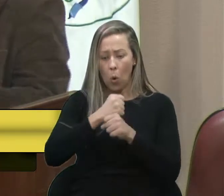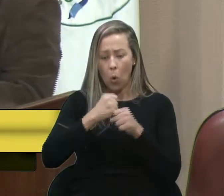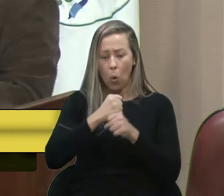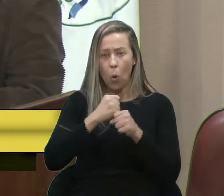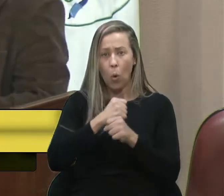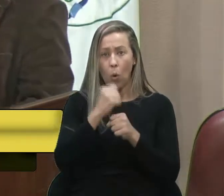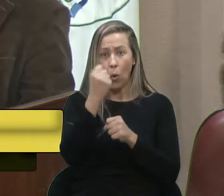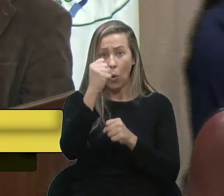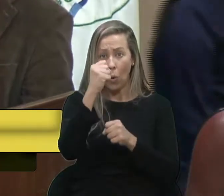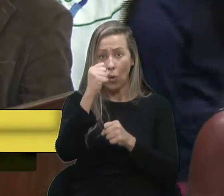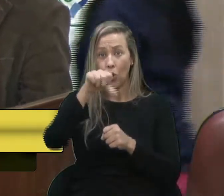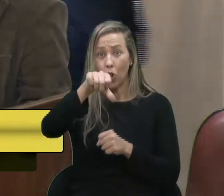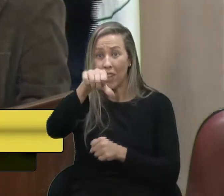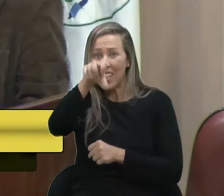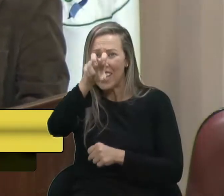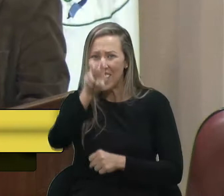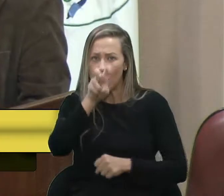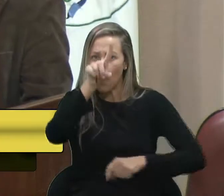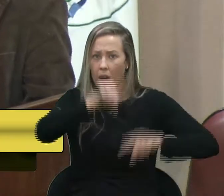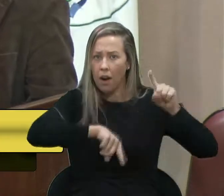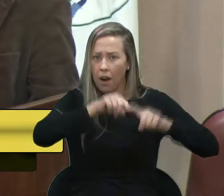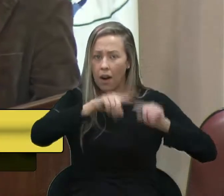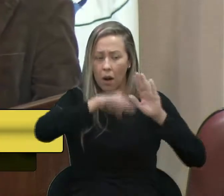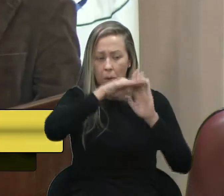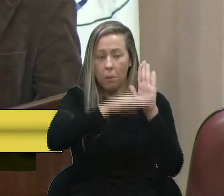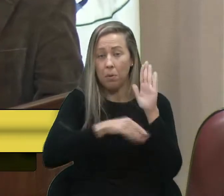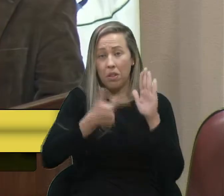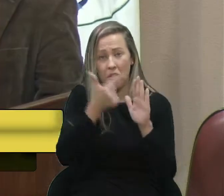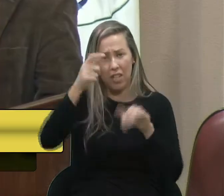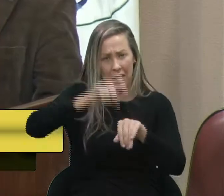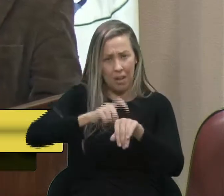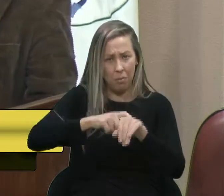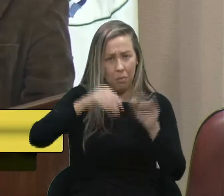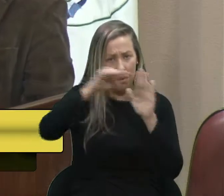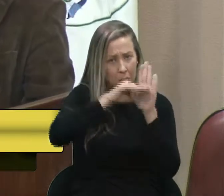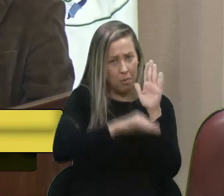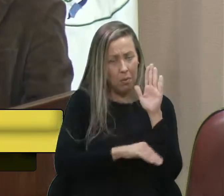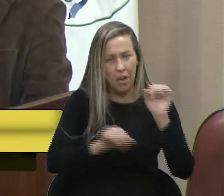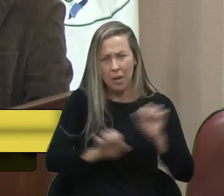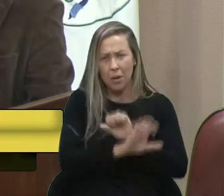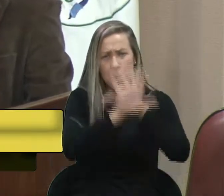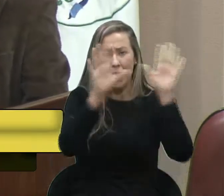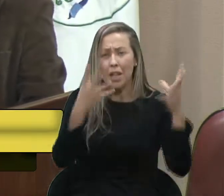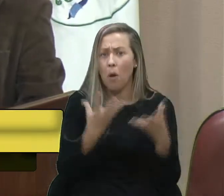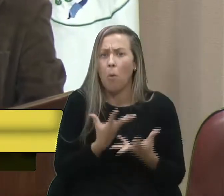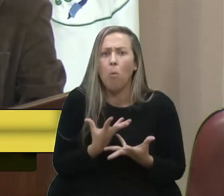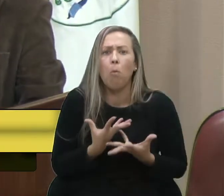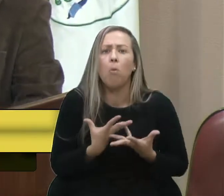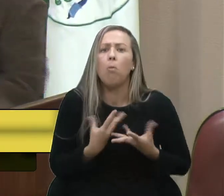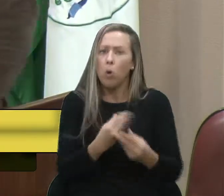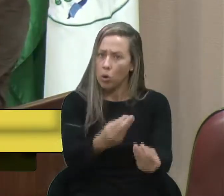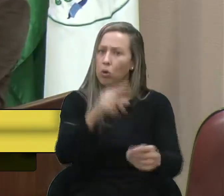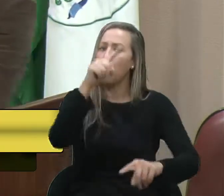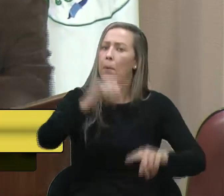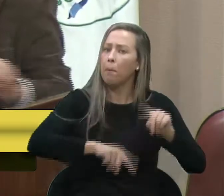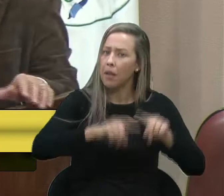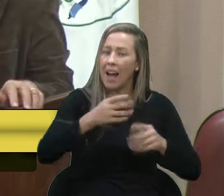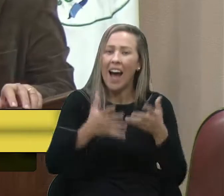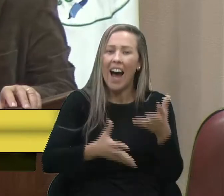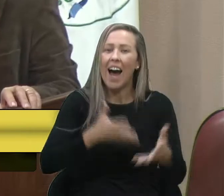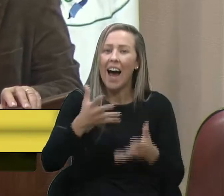95 itens, mas desses itens, eu não vou ter tempo para nomear todos, tem muitos itens para atendimento